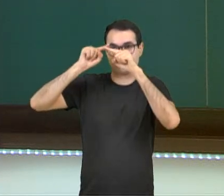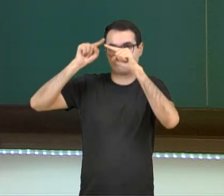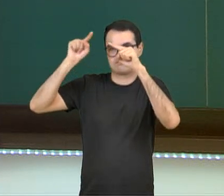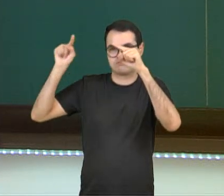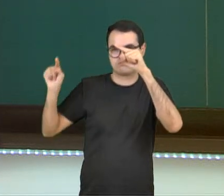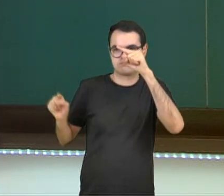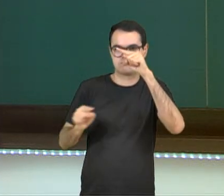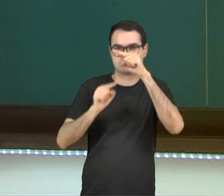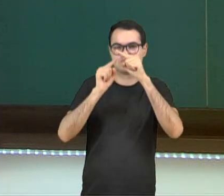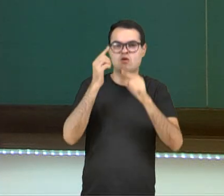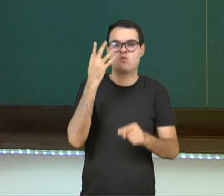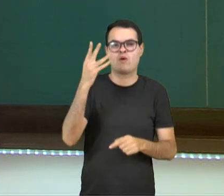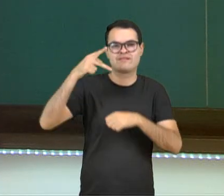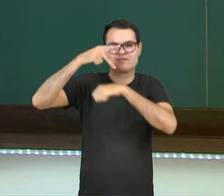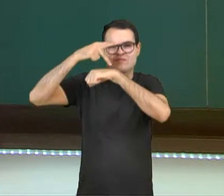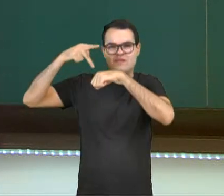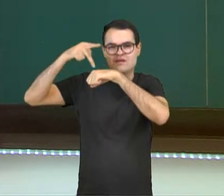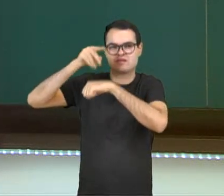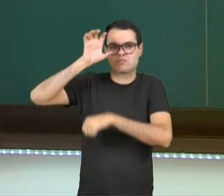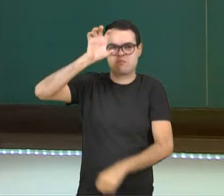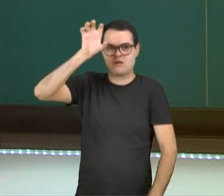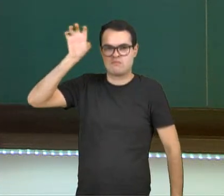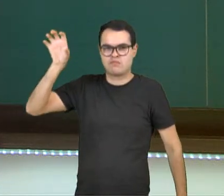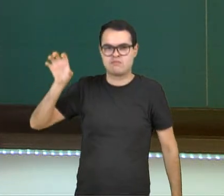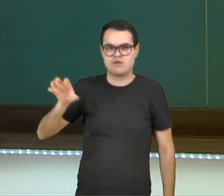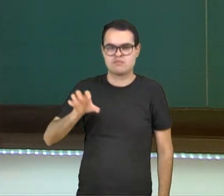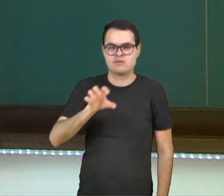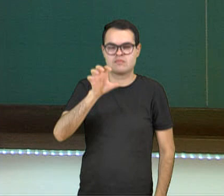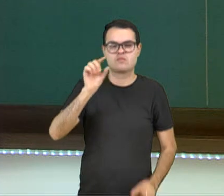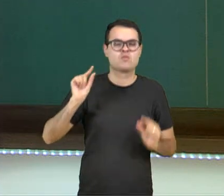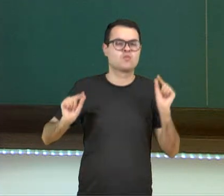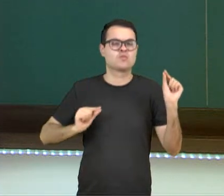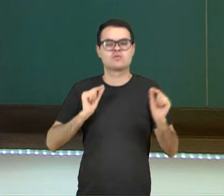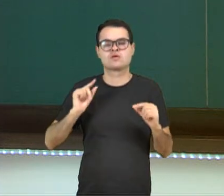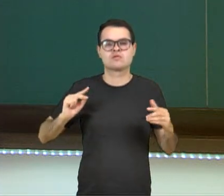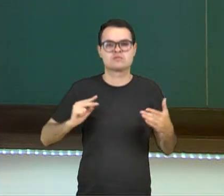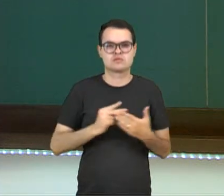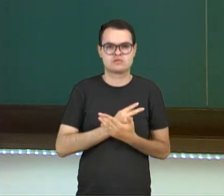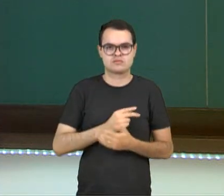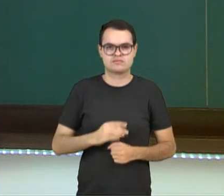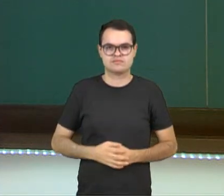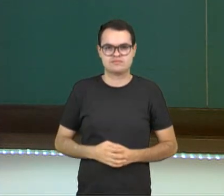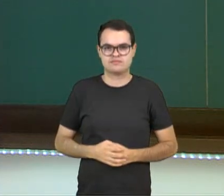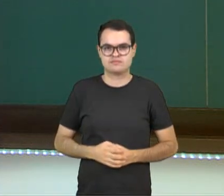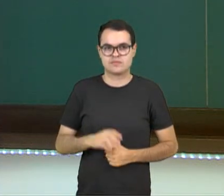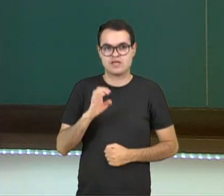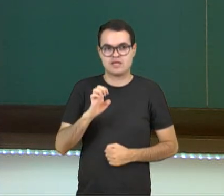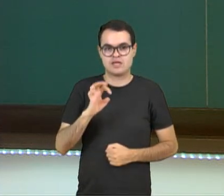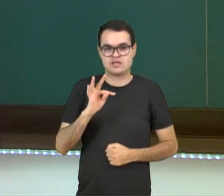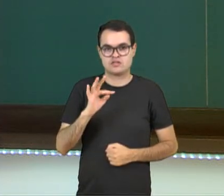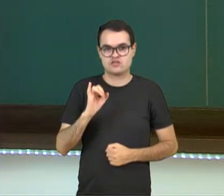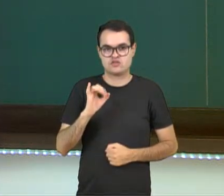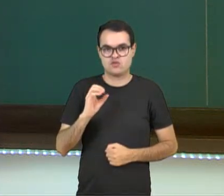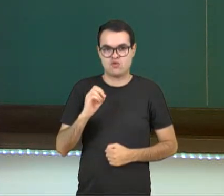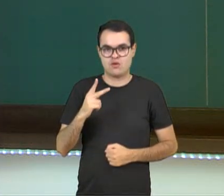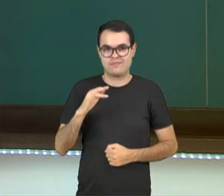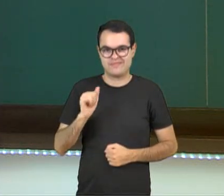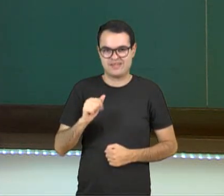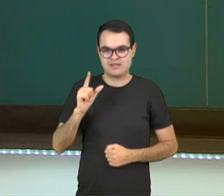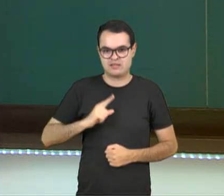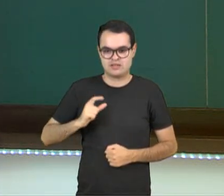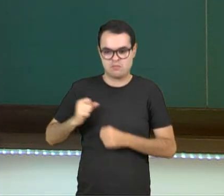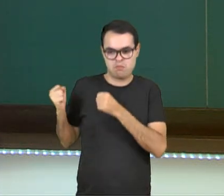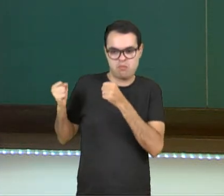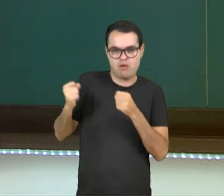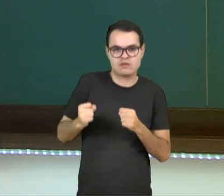esses quatro aqui, Somália, Etiópia, Djibouti e Eritreia. O que que acontece? A Etiópia, ela tem maior poder ali,